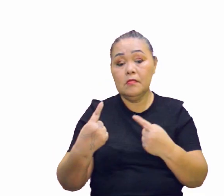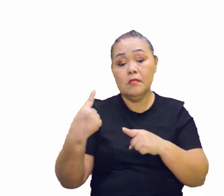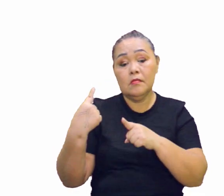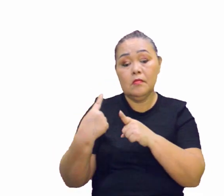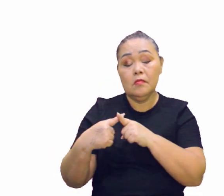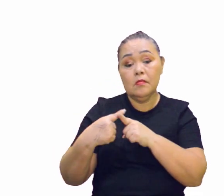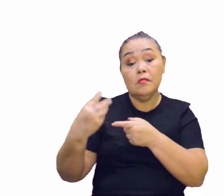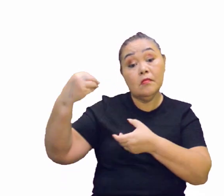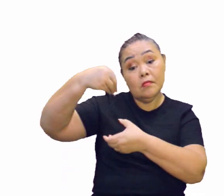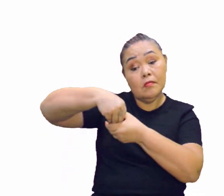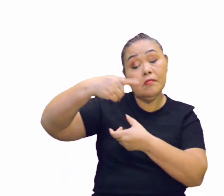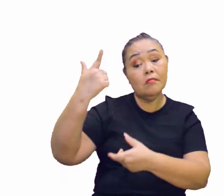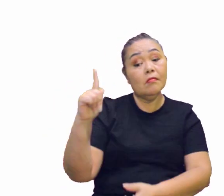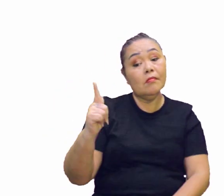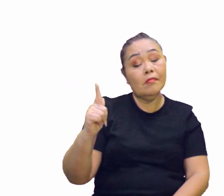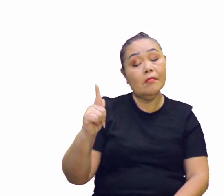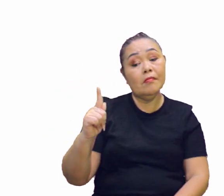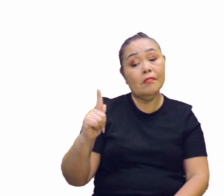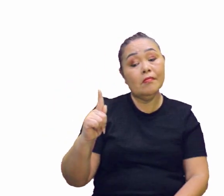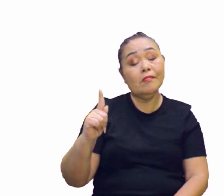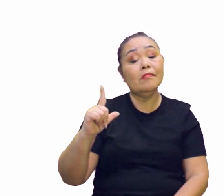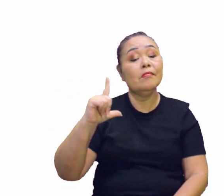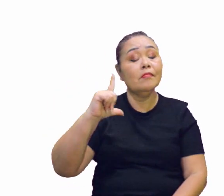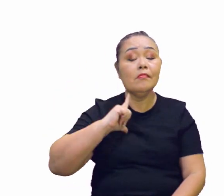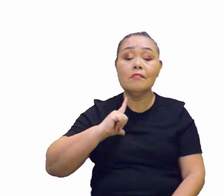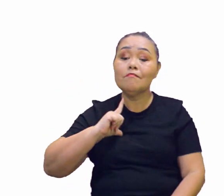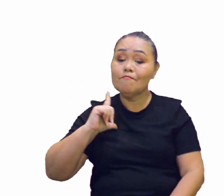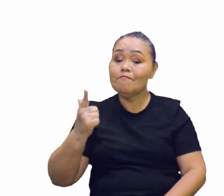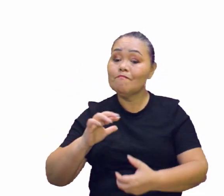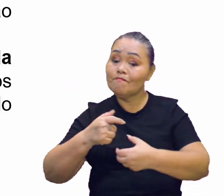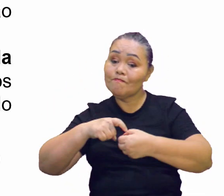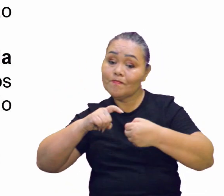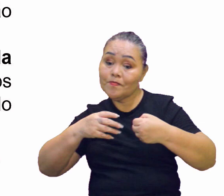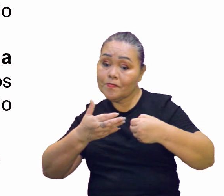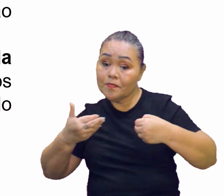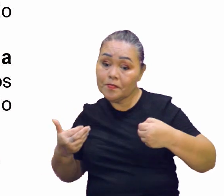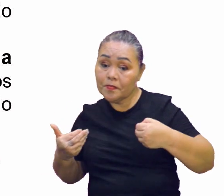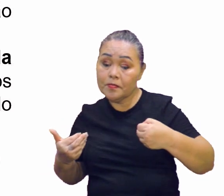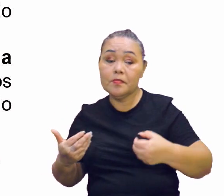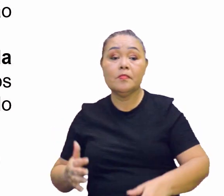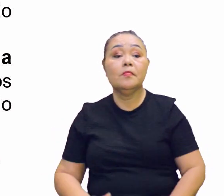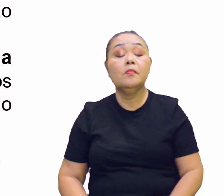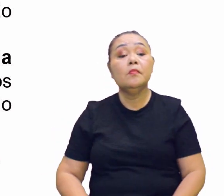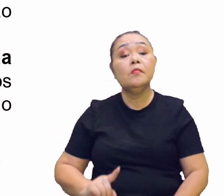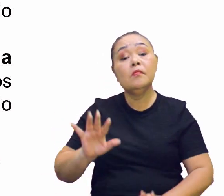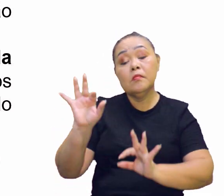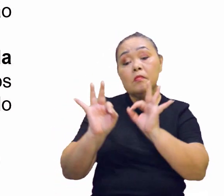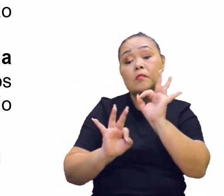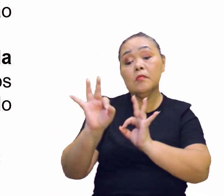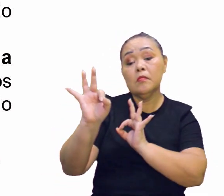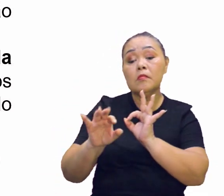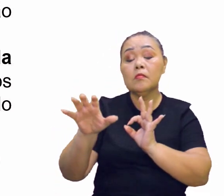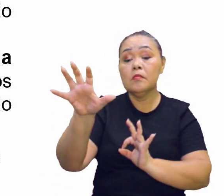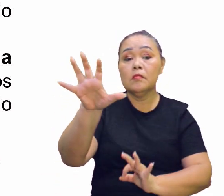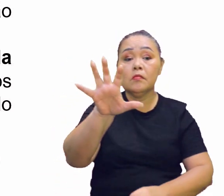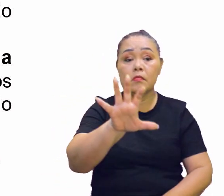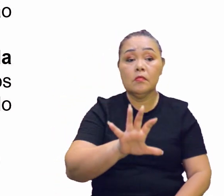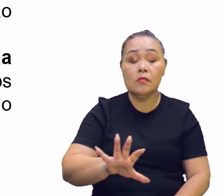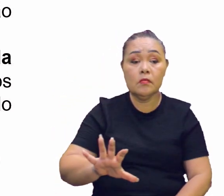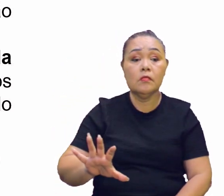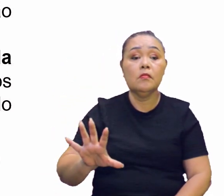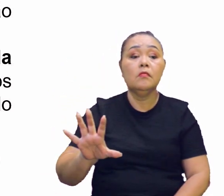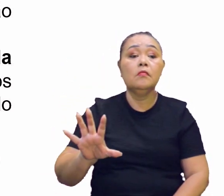Porque realmente ele está todo dentro de Goiás e ele tem toda essa autonomia. Beleza? E o planejamento regional?